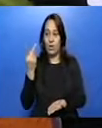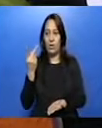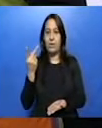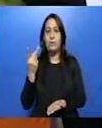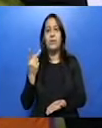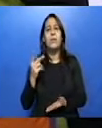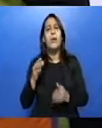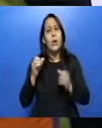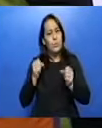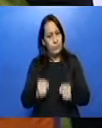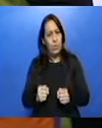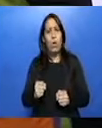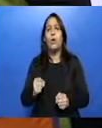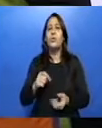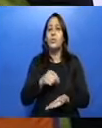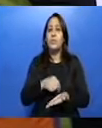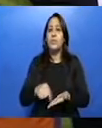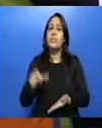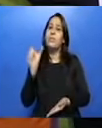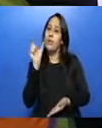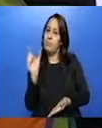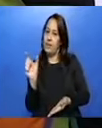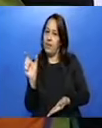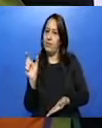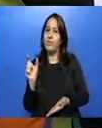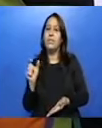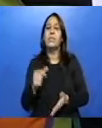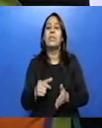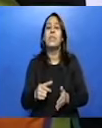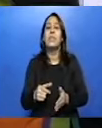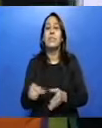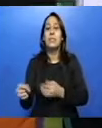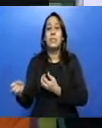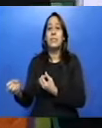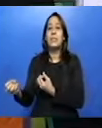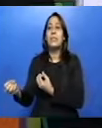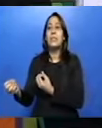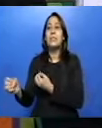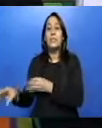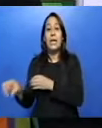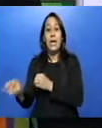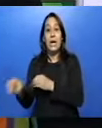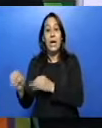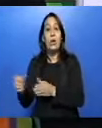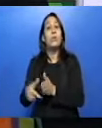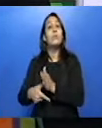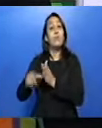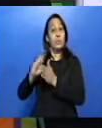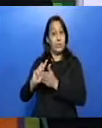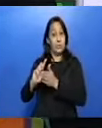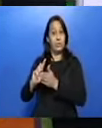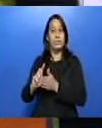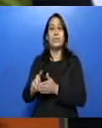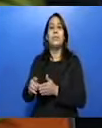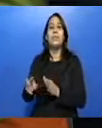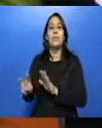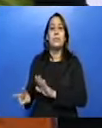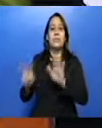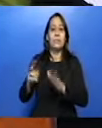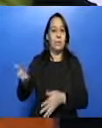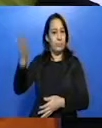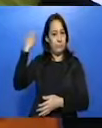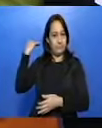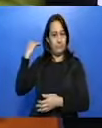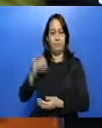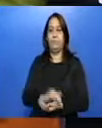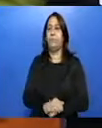escrevam quatro palavrinhas com H que foi da aula anterior. Vai separar as palavras. Lembra aquele